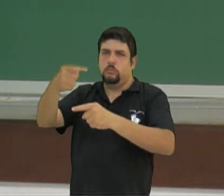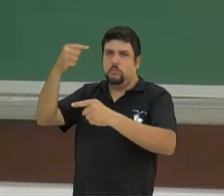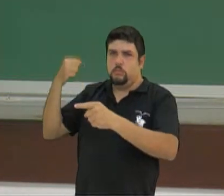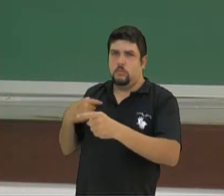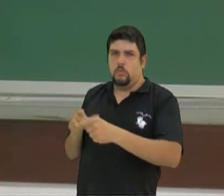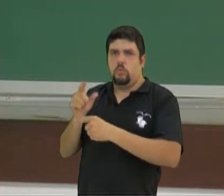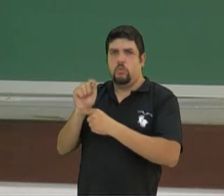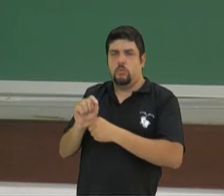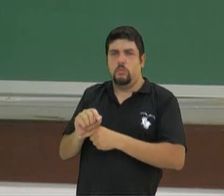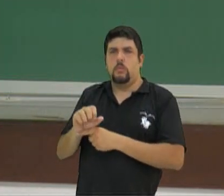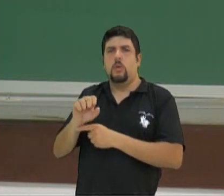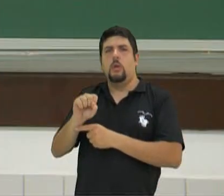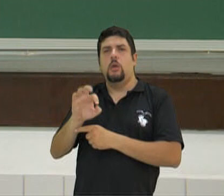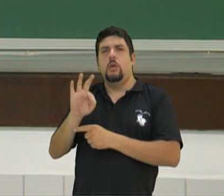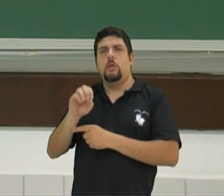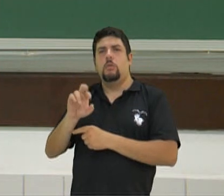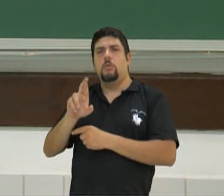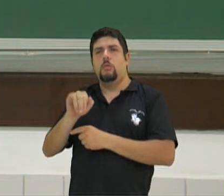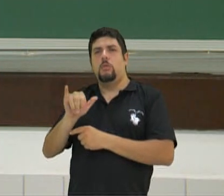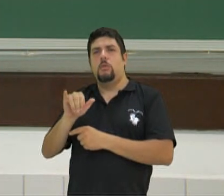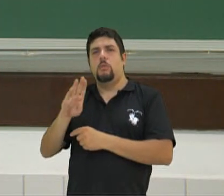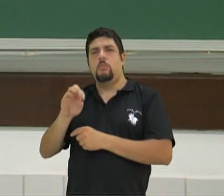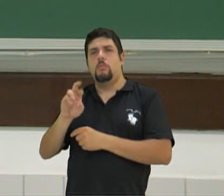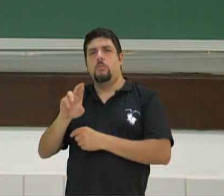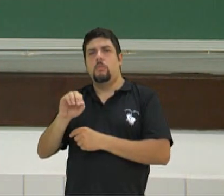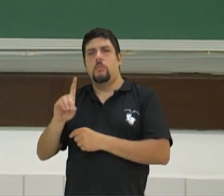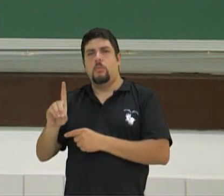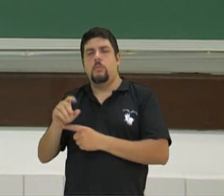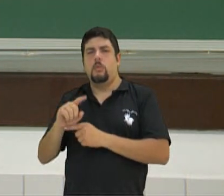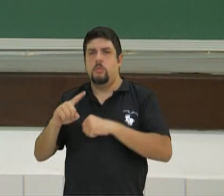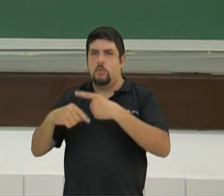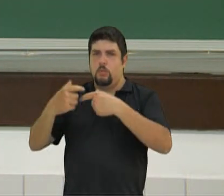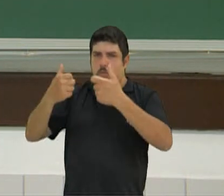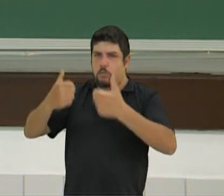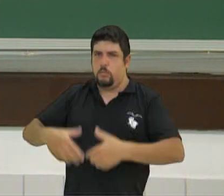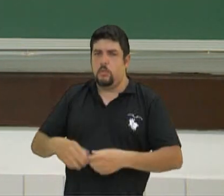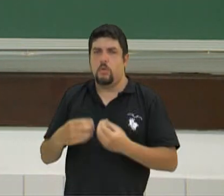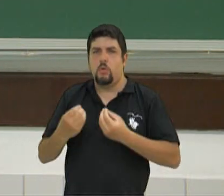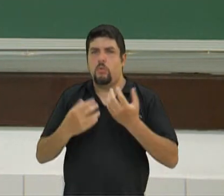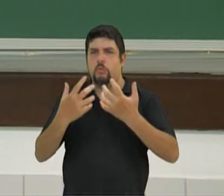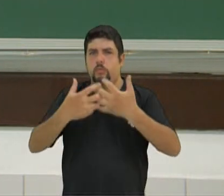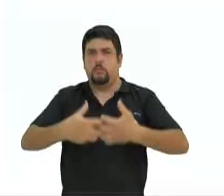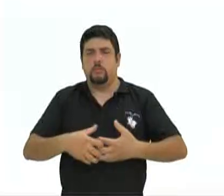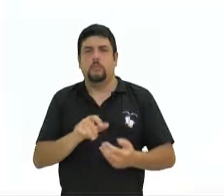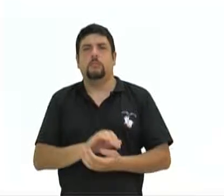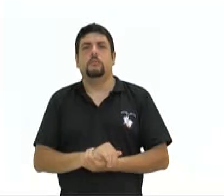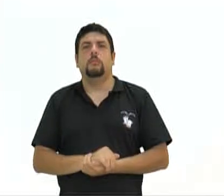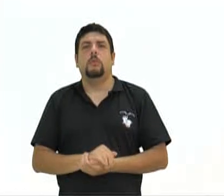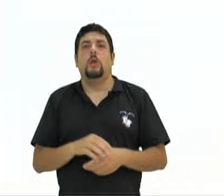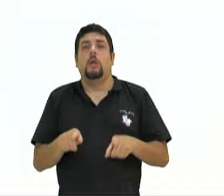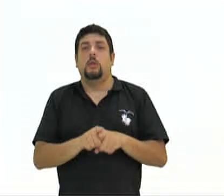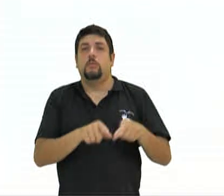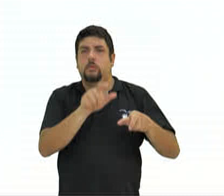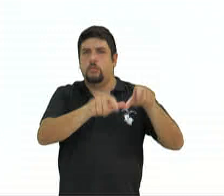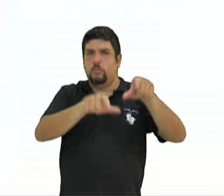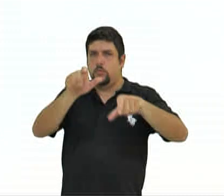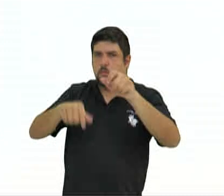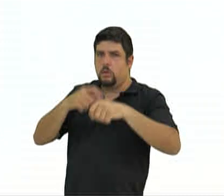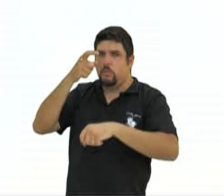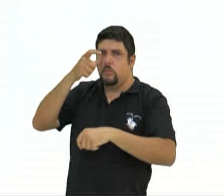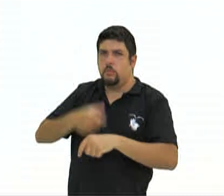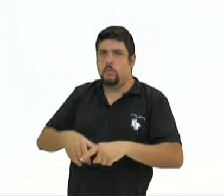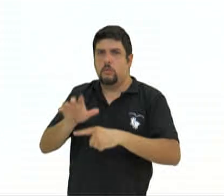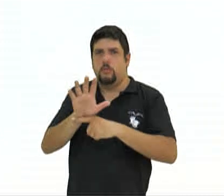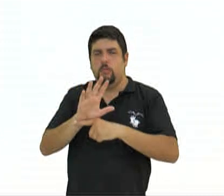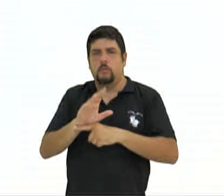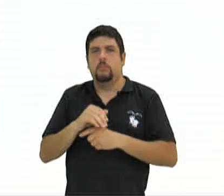né? Que é o storyboard, que a gente vai falar hoje ainda, né? E como é que funcionava. A ação dos artistas interessados em teatro, evolução do